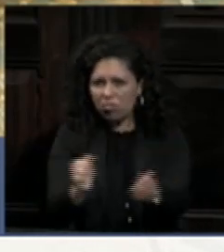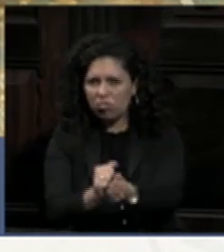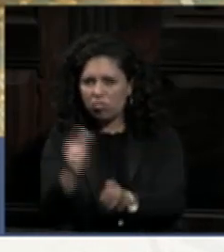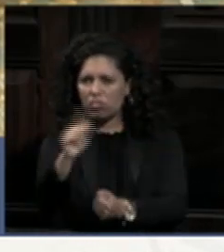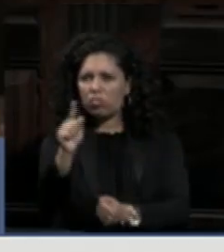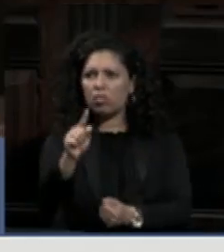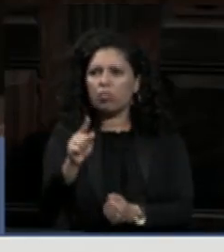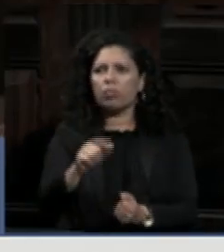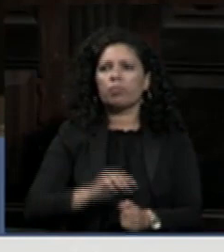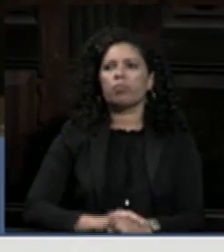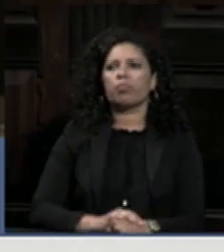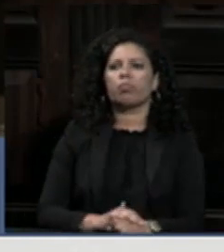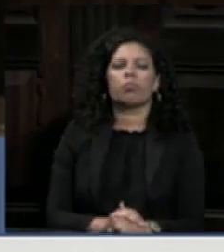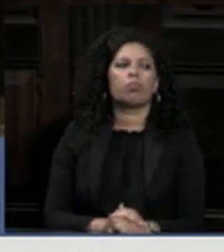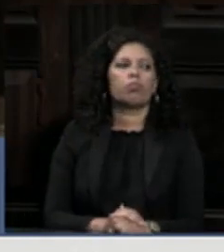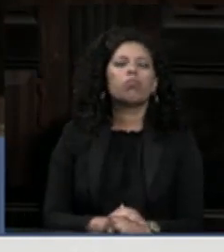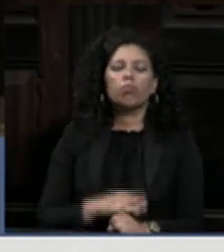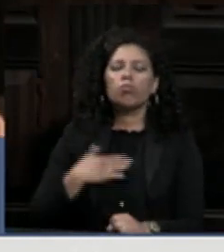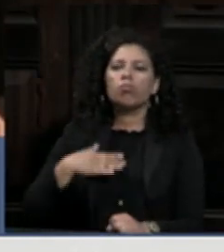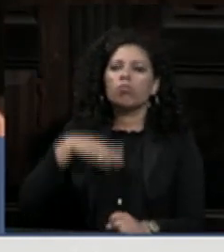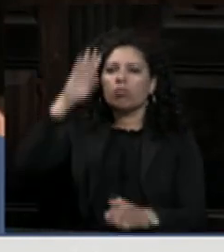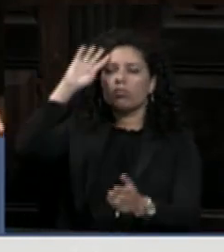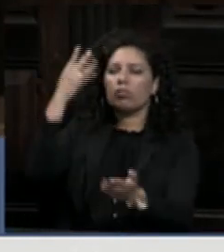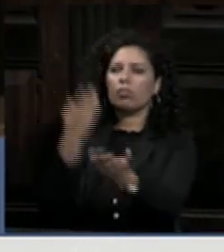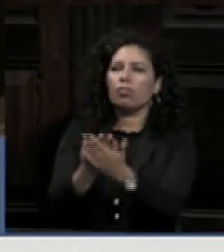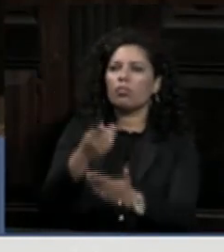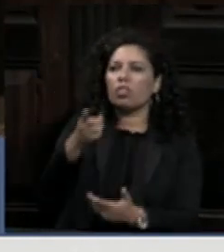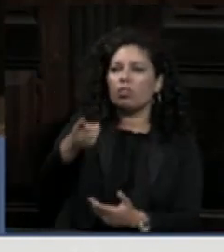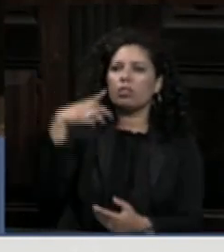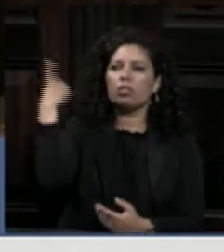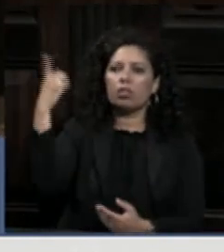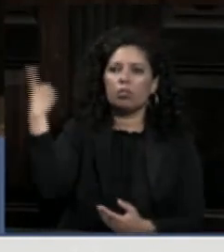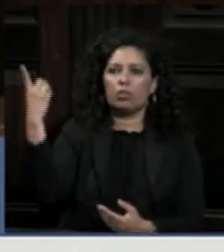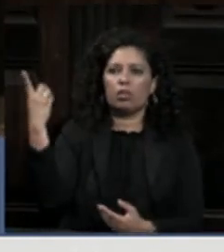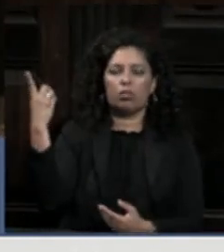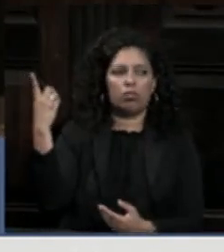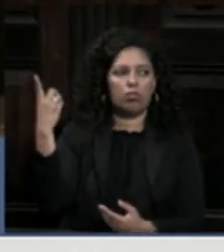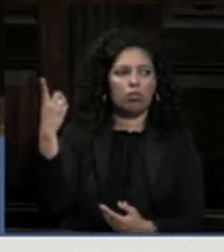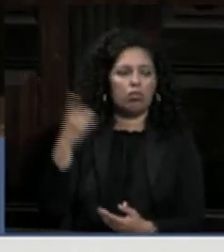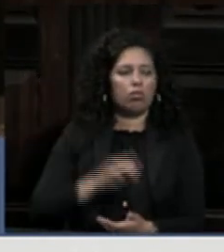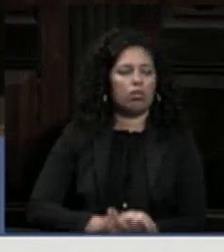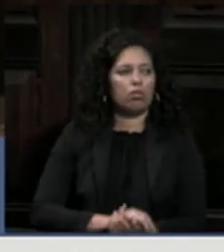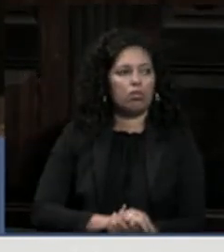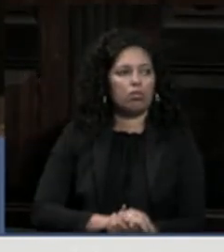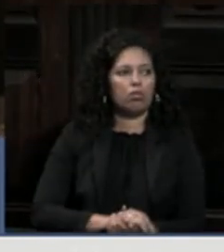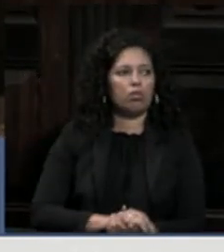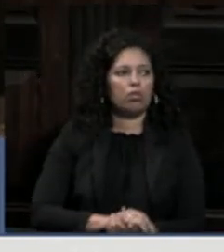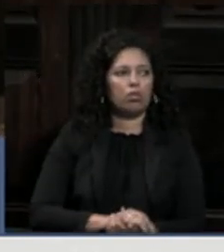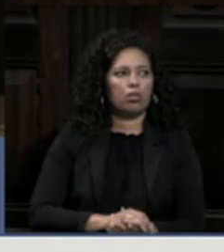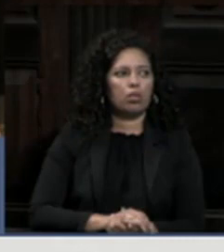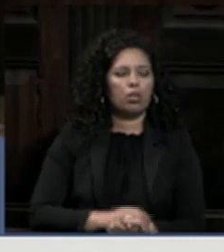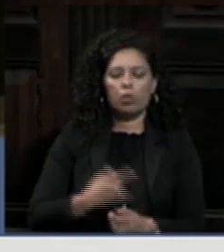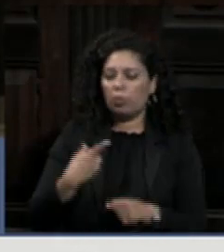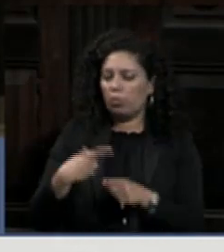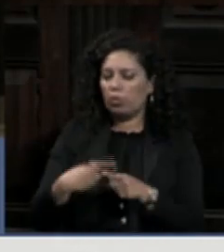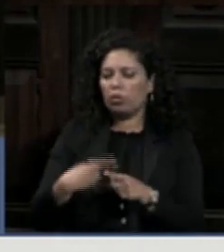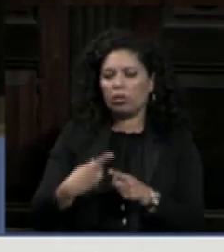político eu não tenho dúvida que essa é a sua posição do deputado de gum ou mais porque